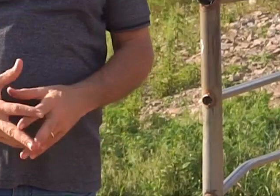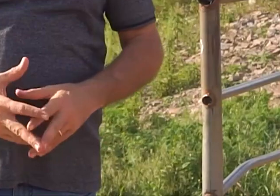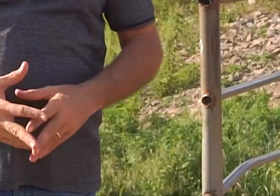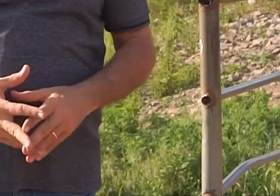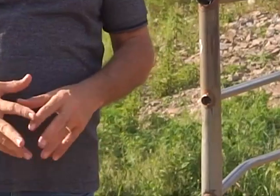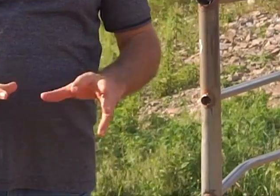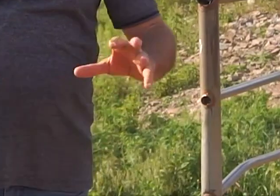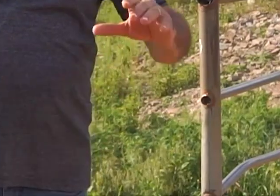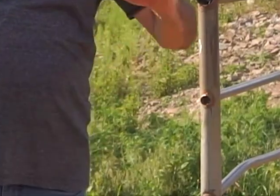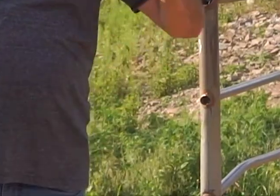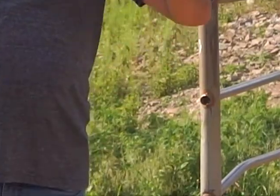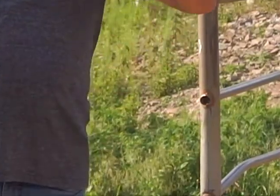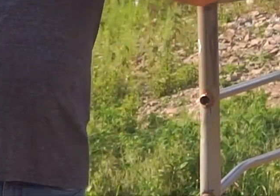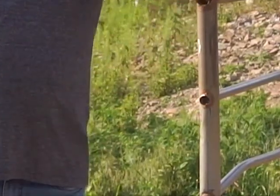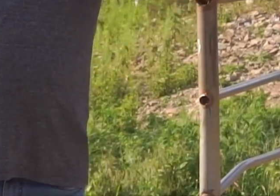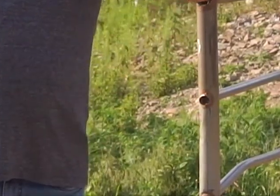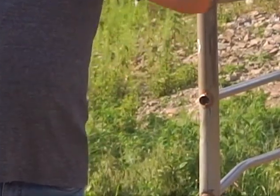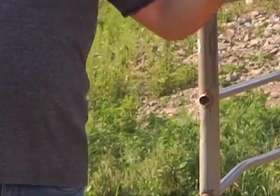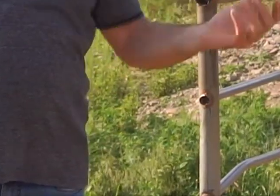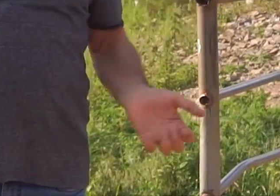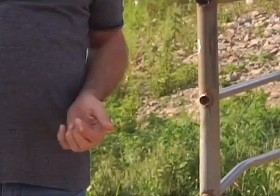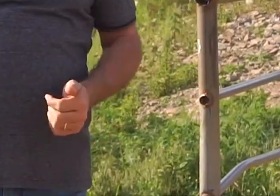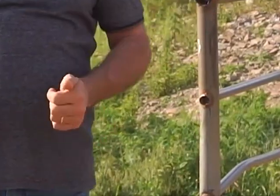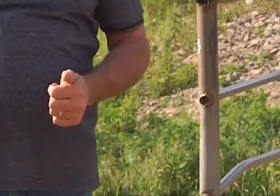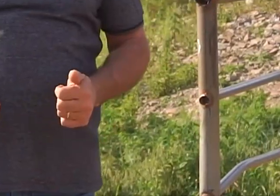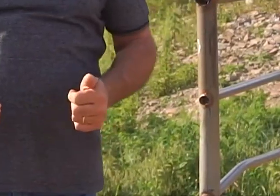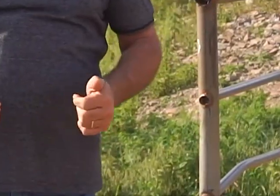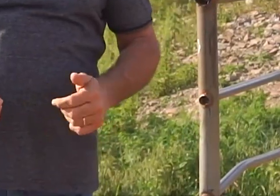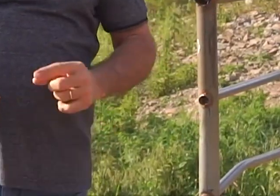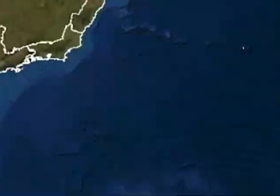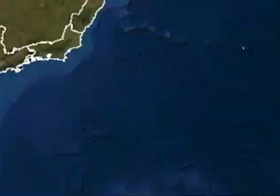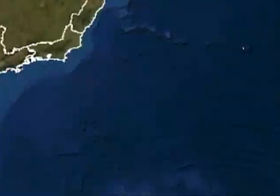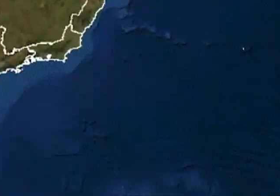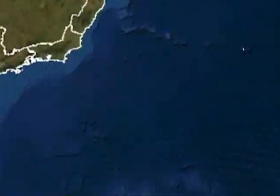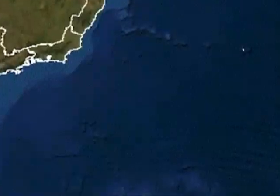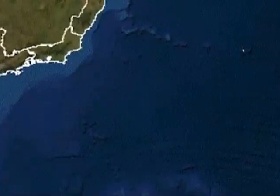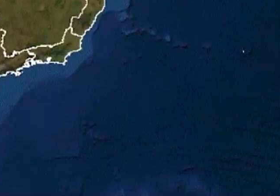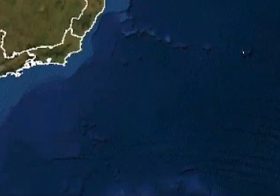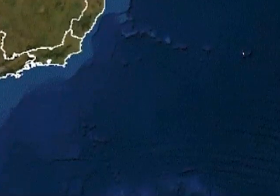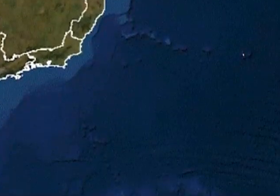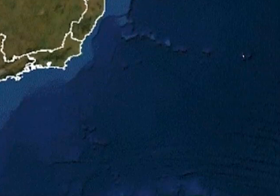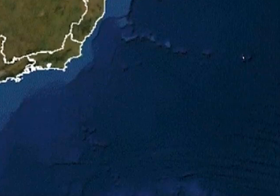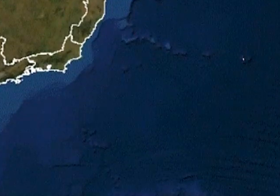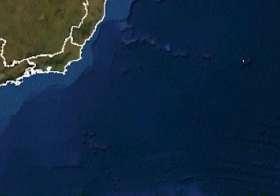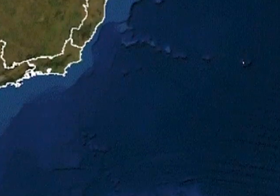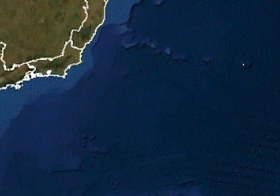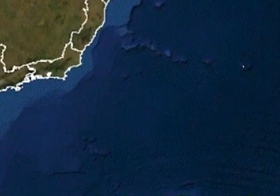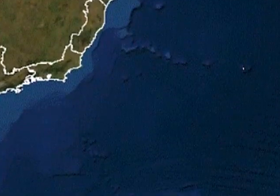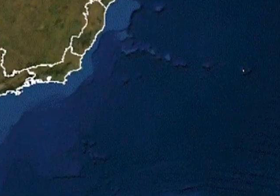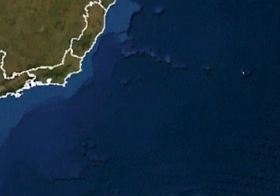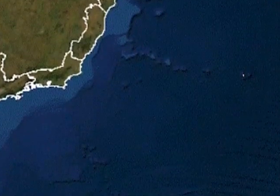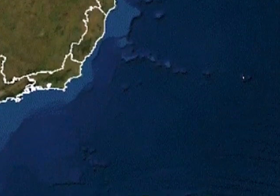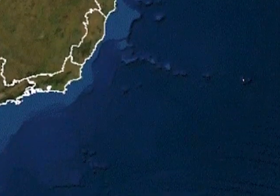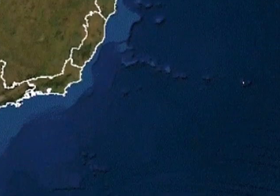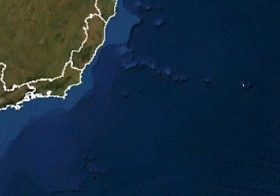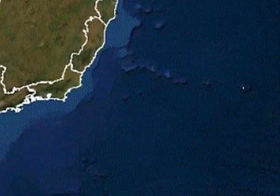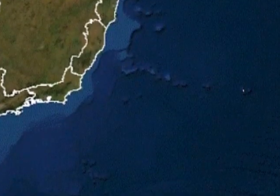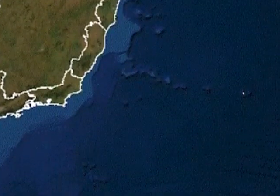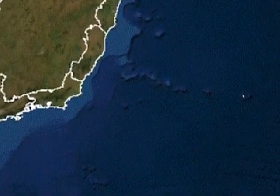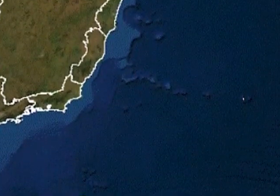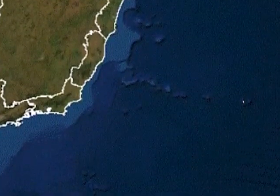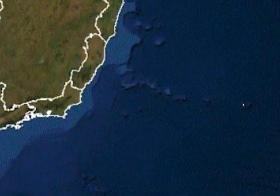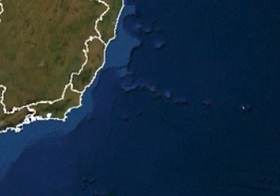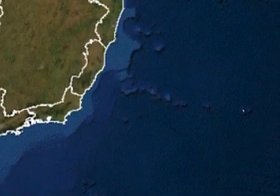mais baixas, formando assim uma grande bacia hidrográfica. Nós estamos dentro da maior bacia hidrográfica do planeta,